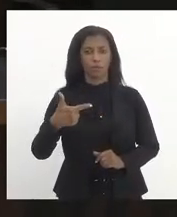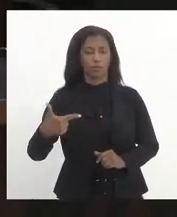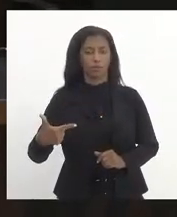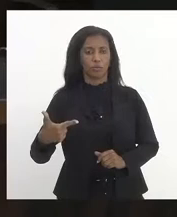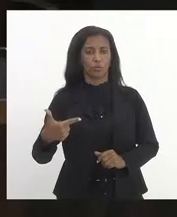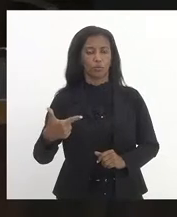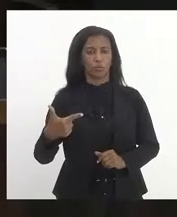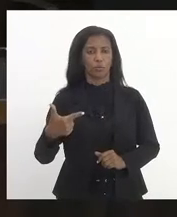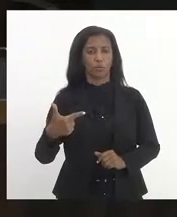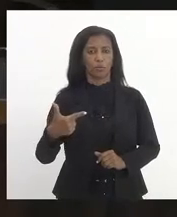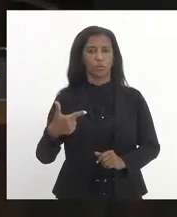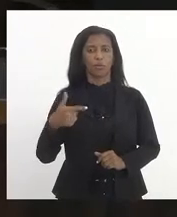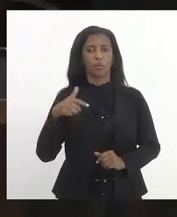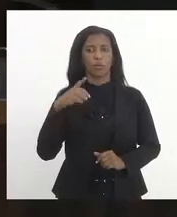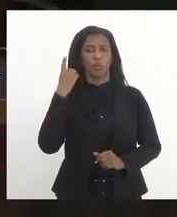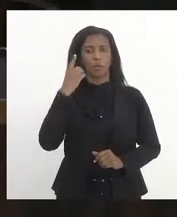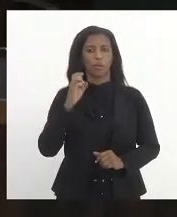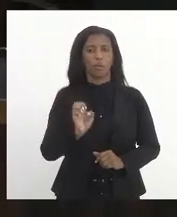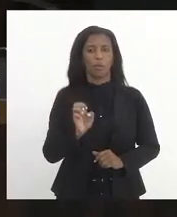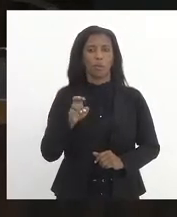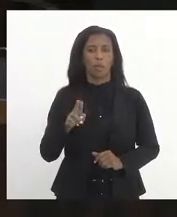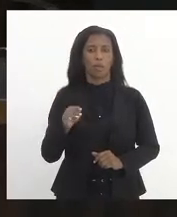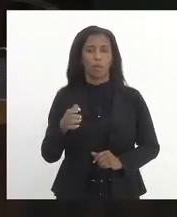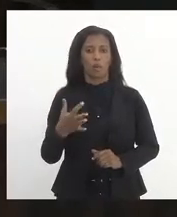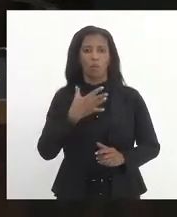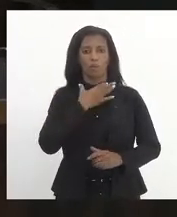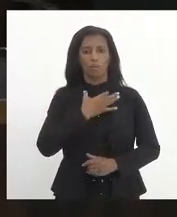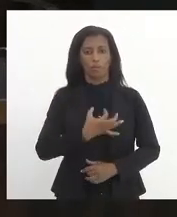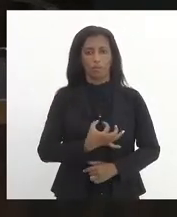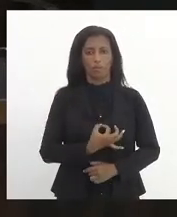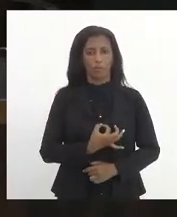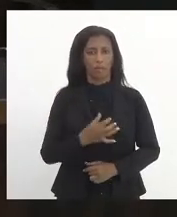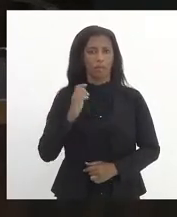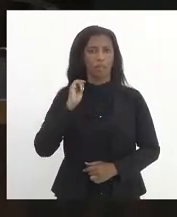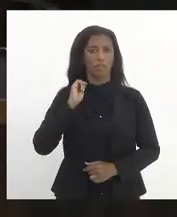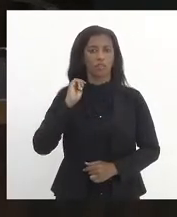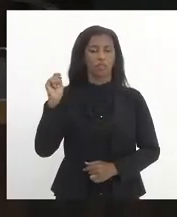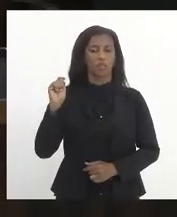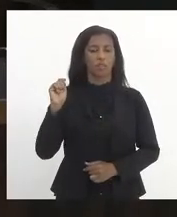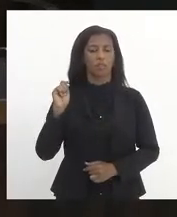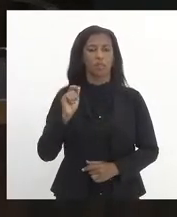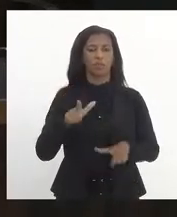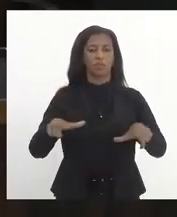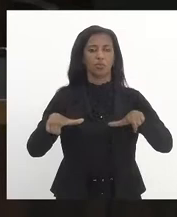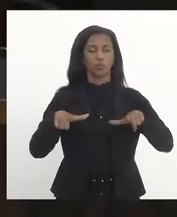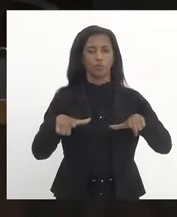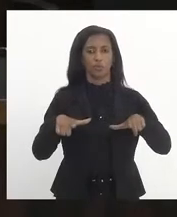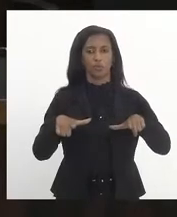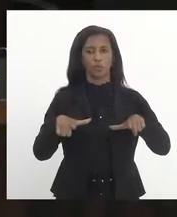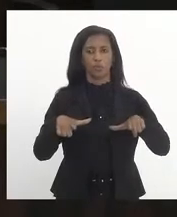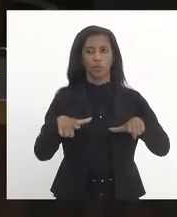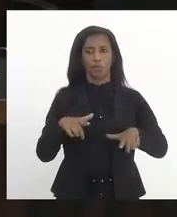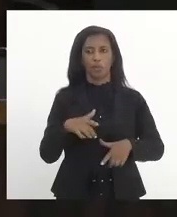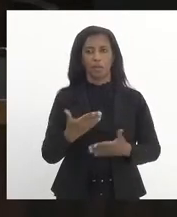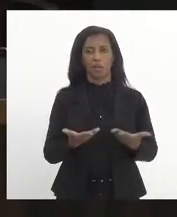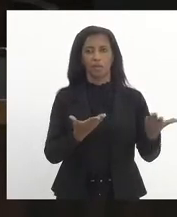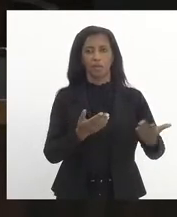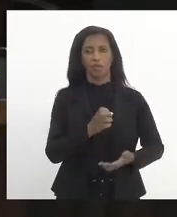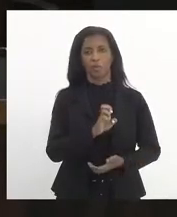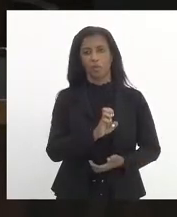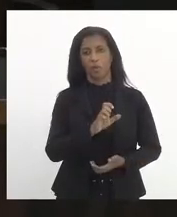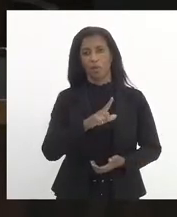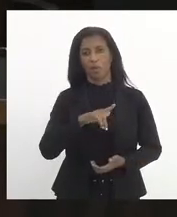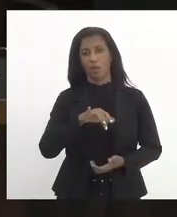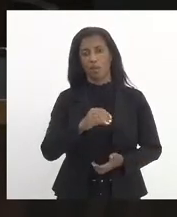autoria do deputado Welbert Rezende, que concede medalha Tiradentes e respectivos diplomas ao senhor L. Batista dos Santos